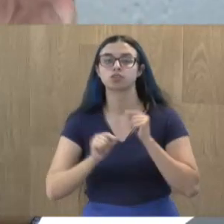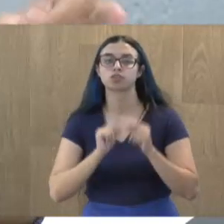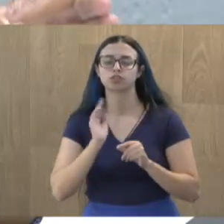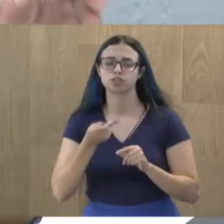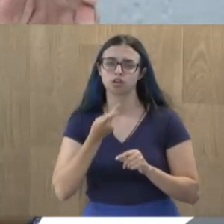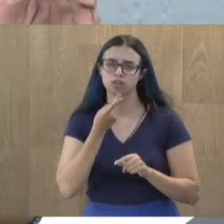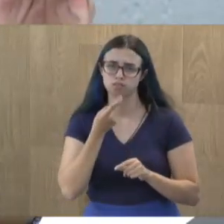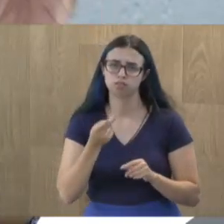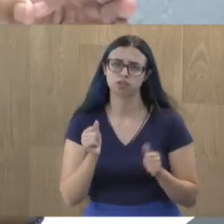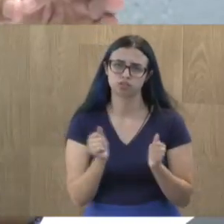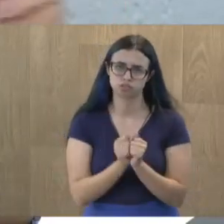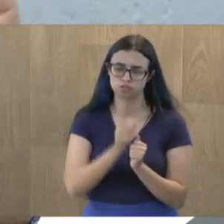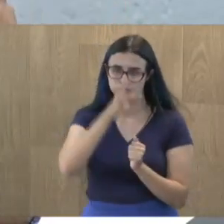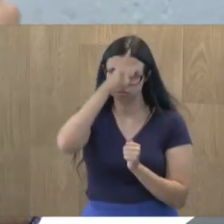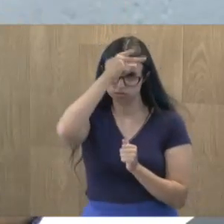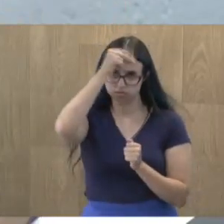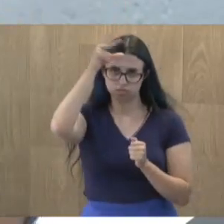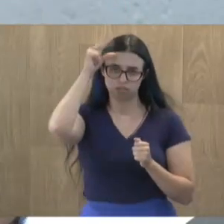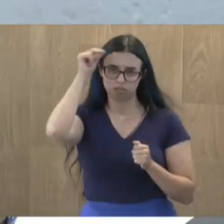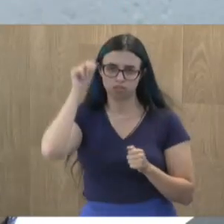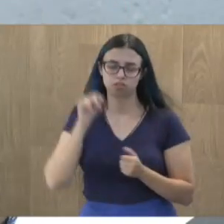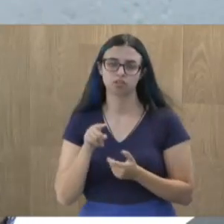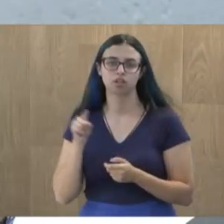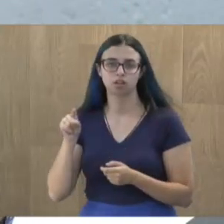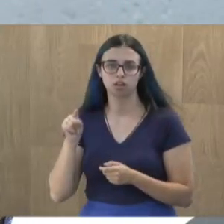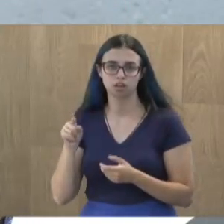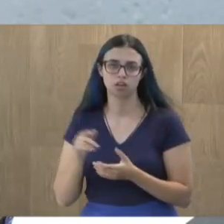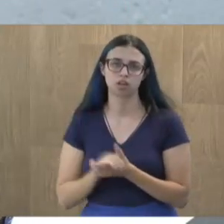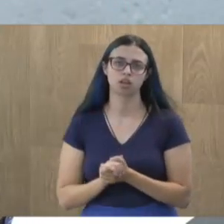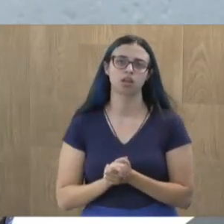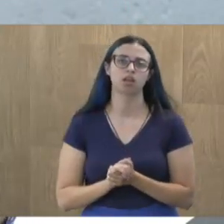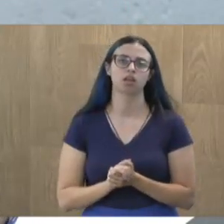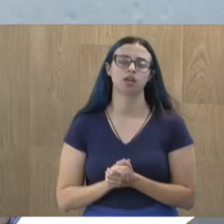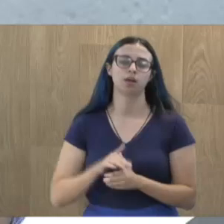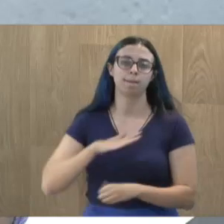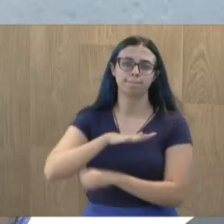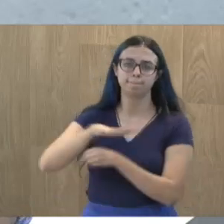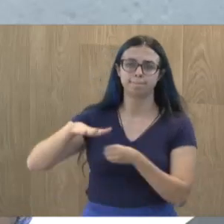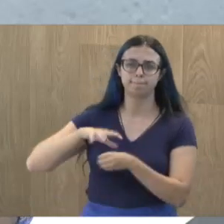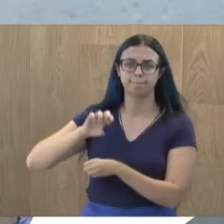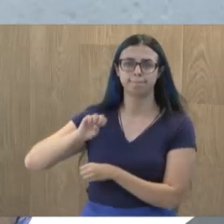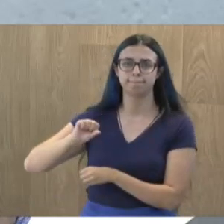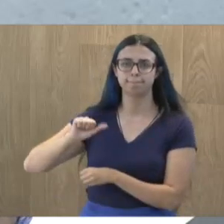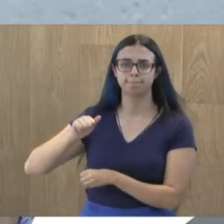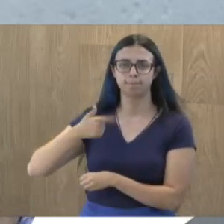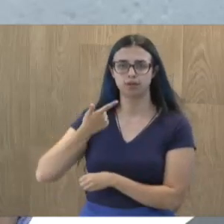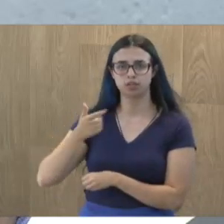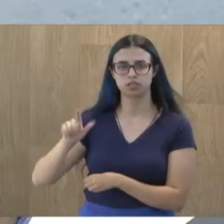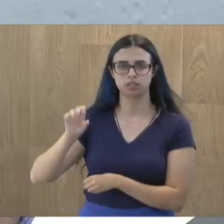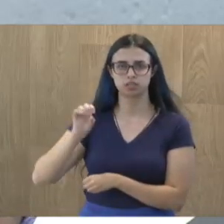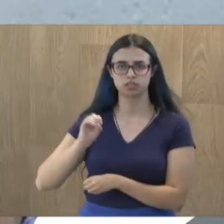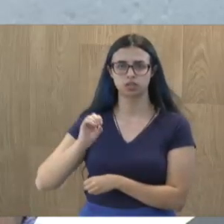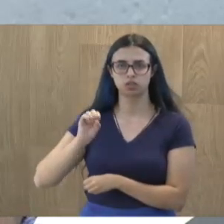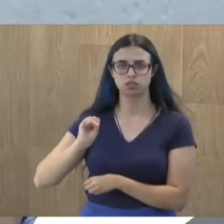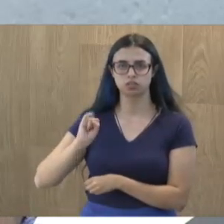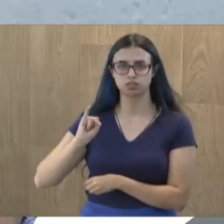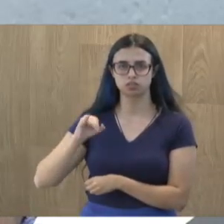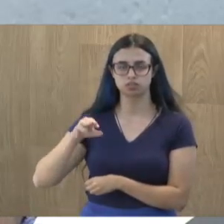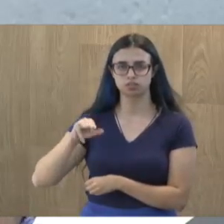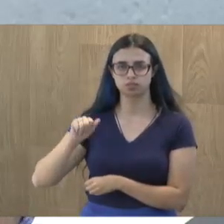para o prefeito Gleidson, lá no São Simão, Frei Galvão, que